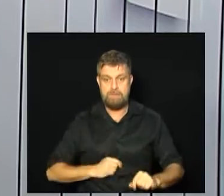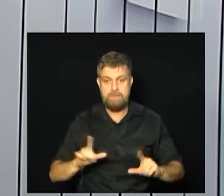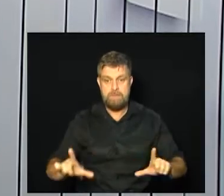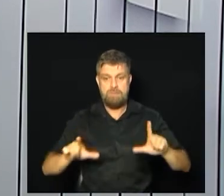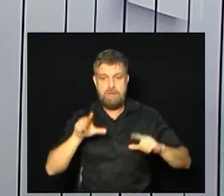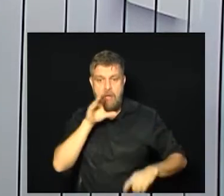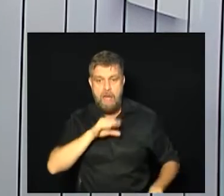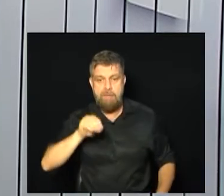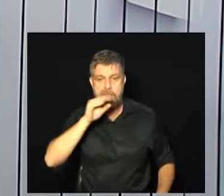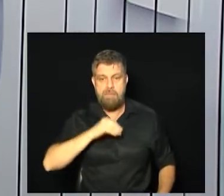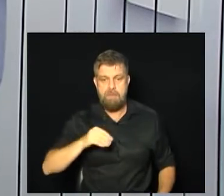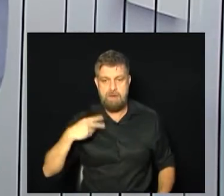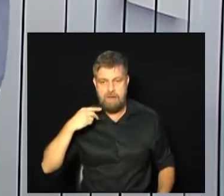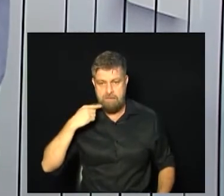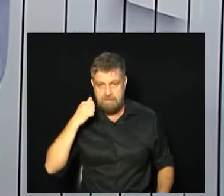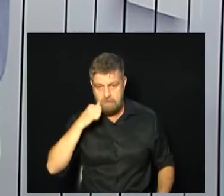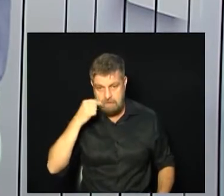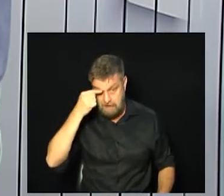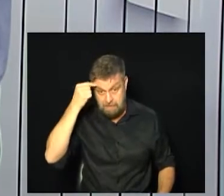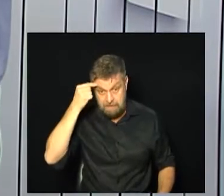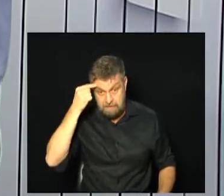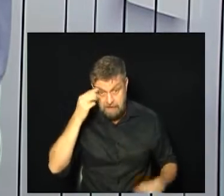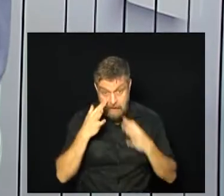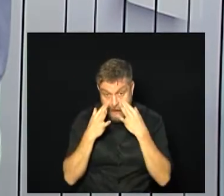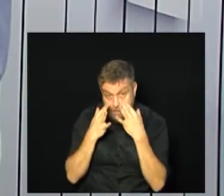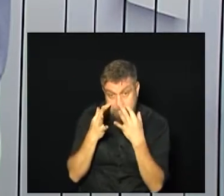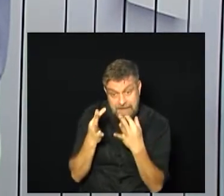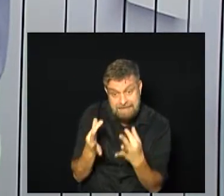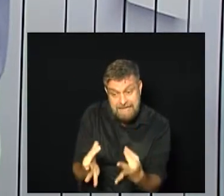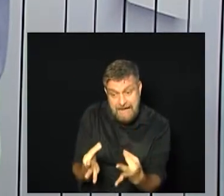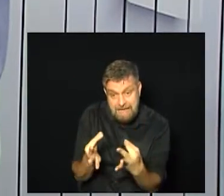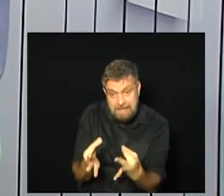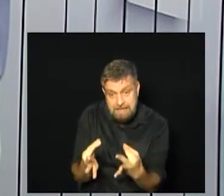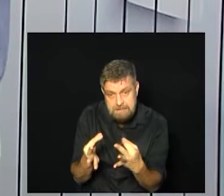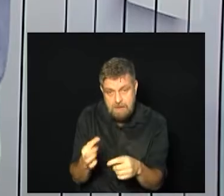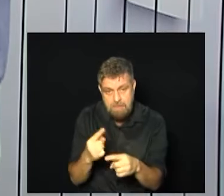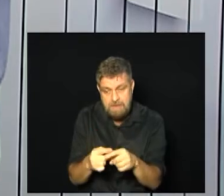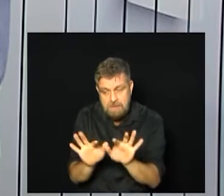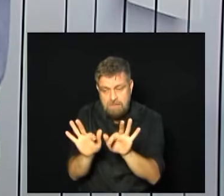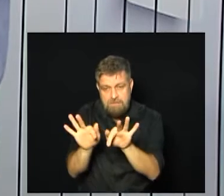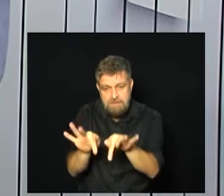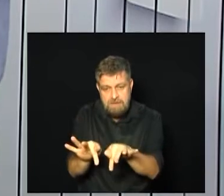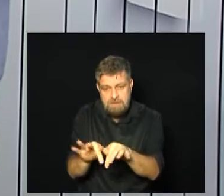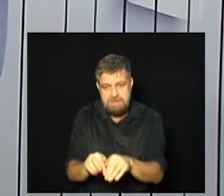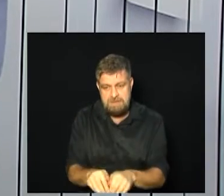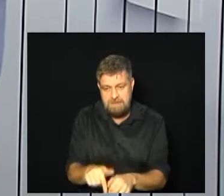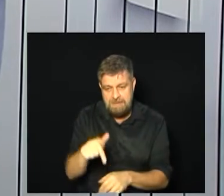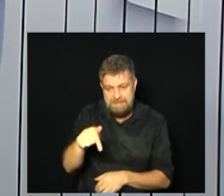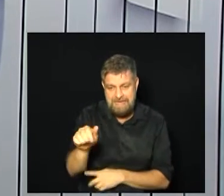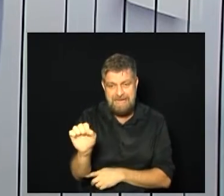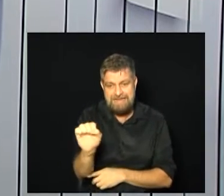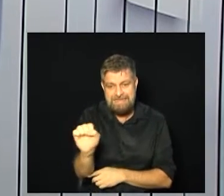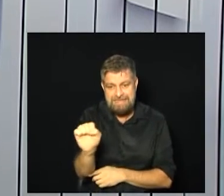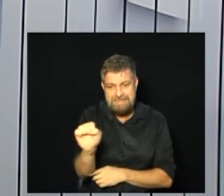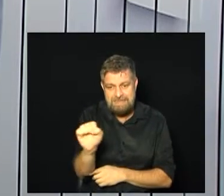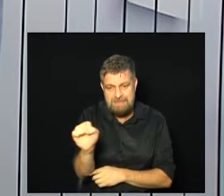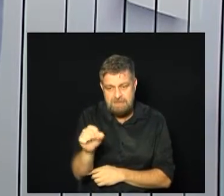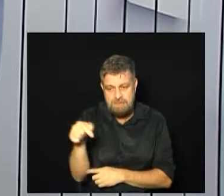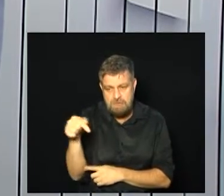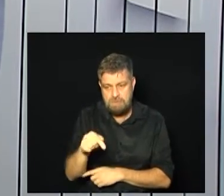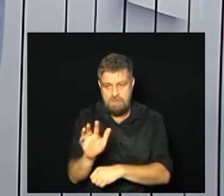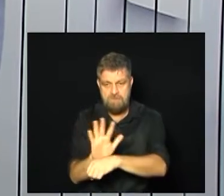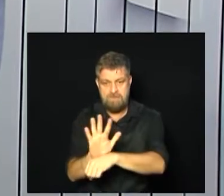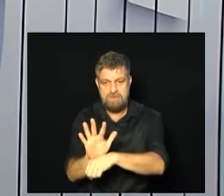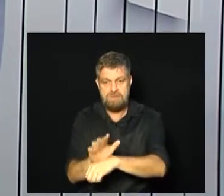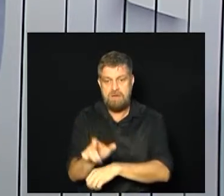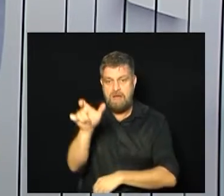vereadora discursava. É preciso prestar bastante atenção, porque no finalzinho, nos últimos 7 segundos desse vídeo,